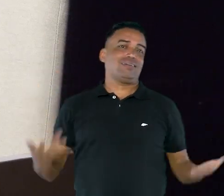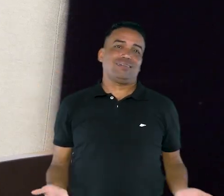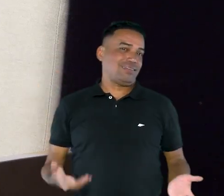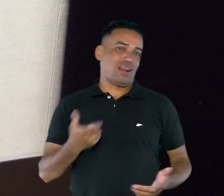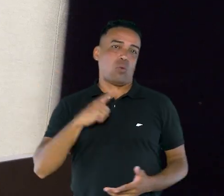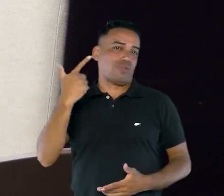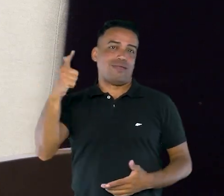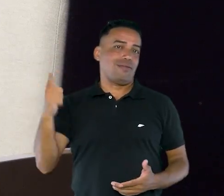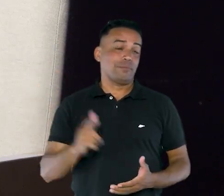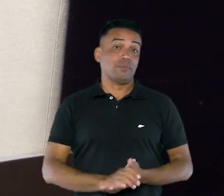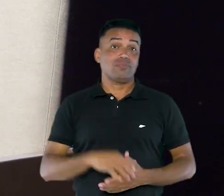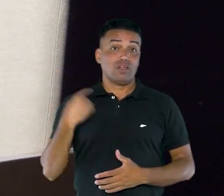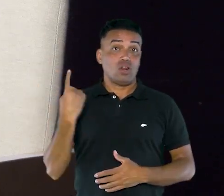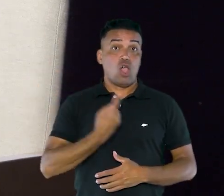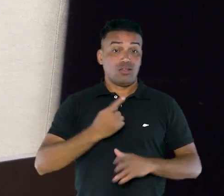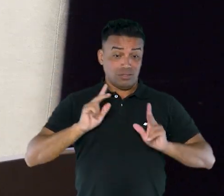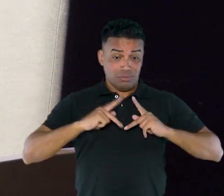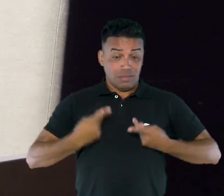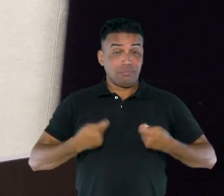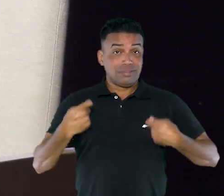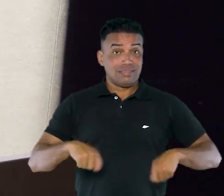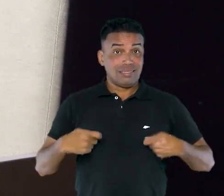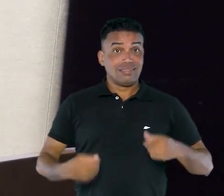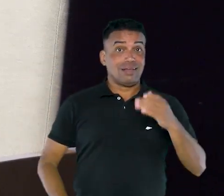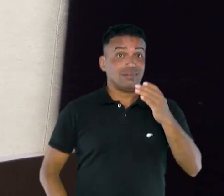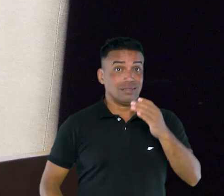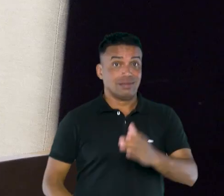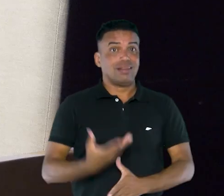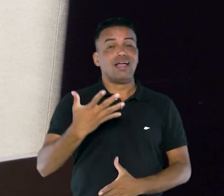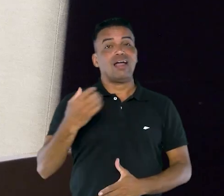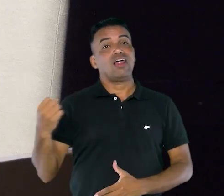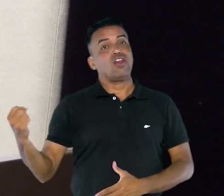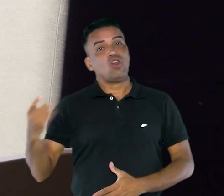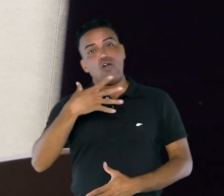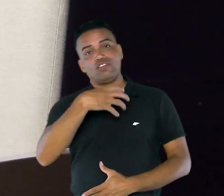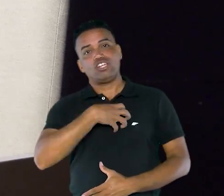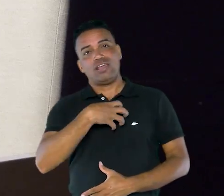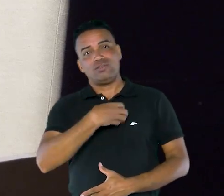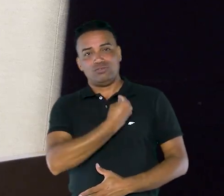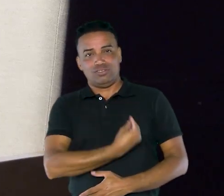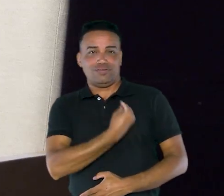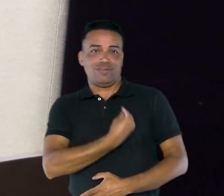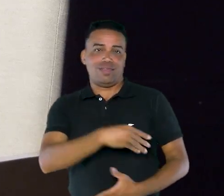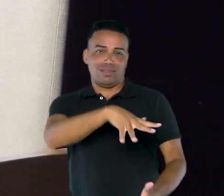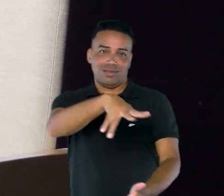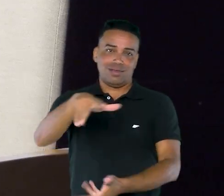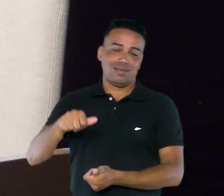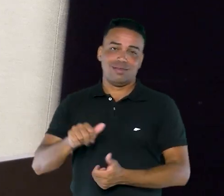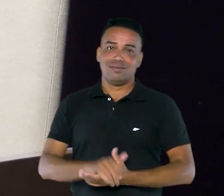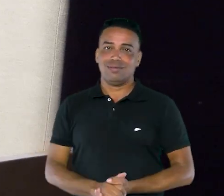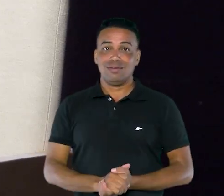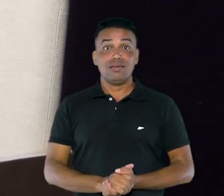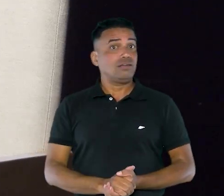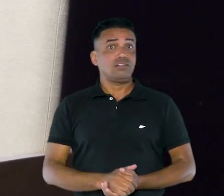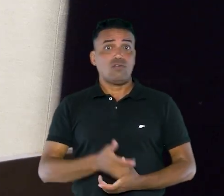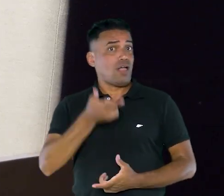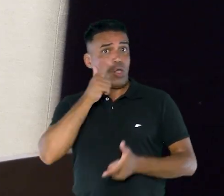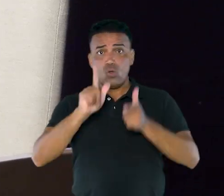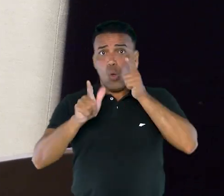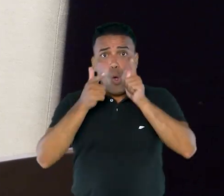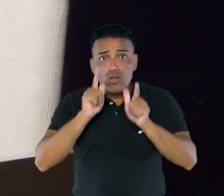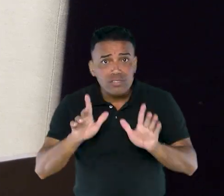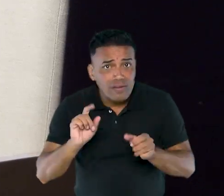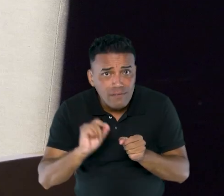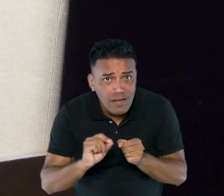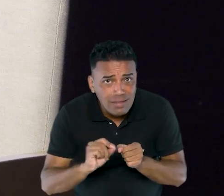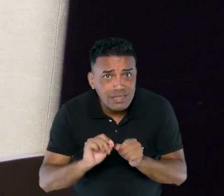não tem. A gente precisa criar novas formas de estar no mundo. E, certamente, a gente não vai conseguir